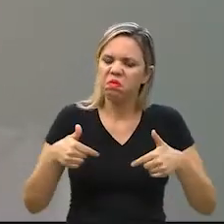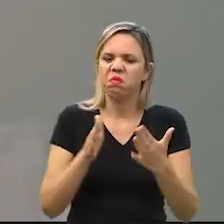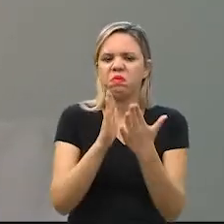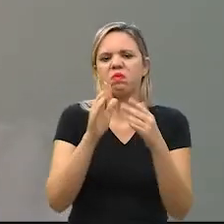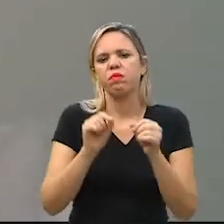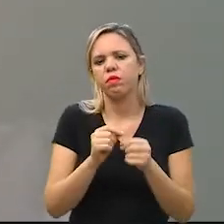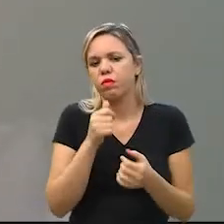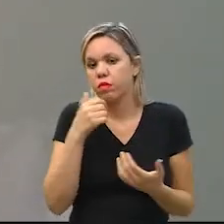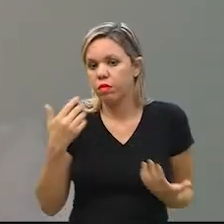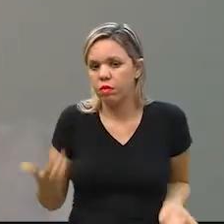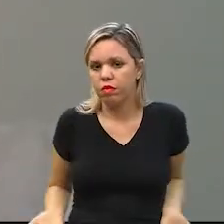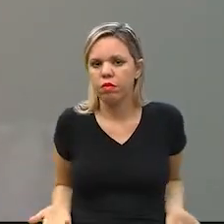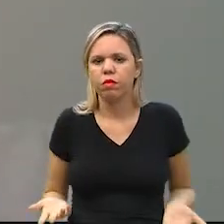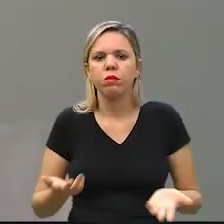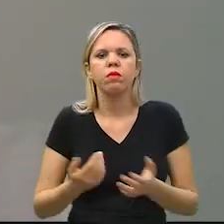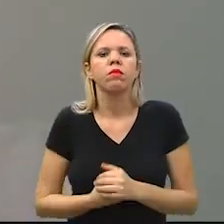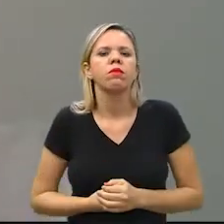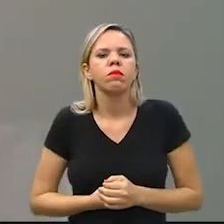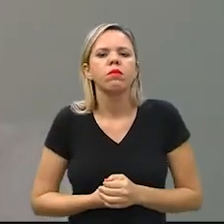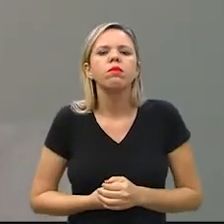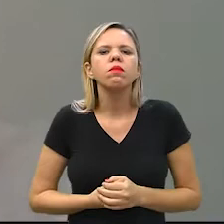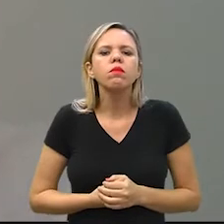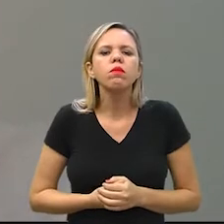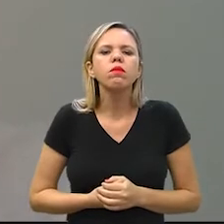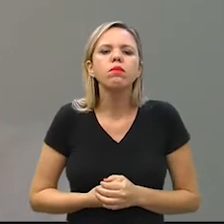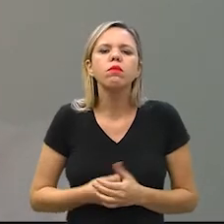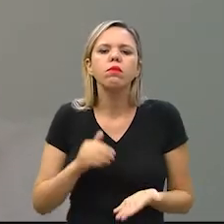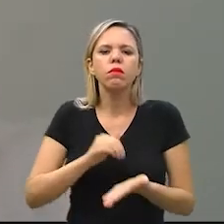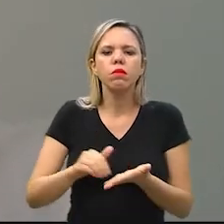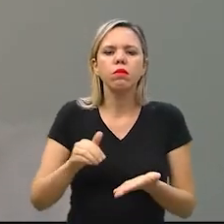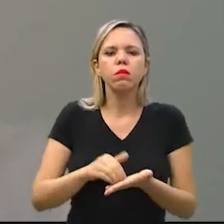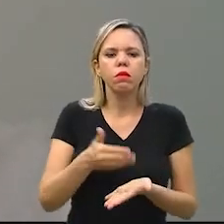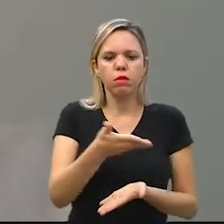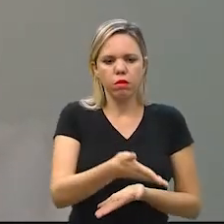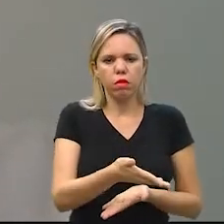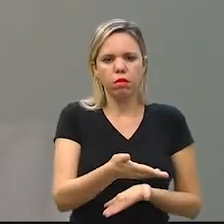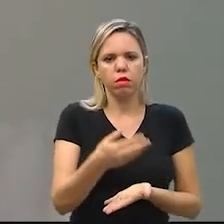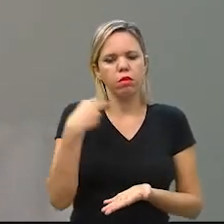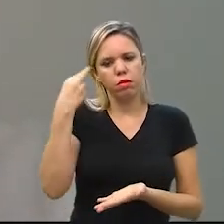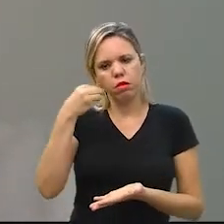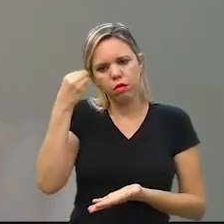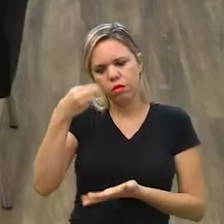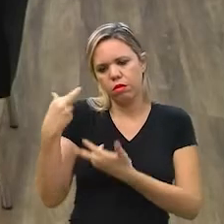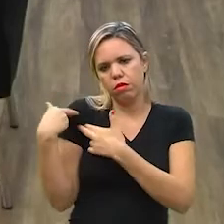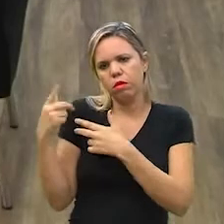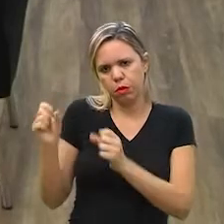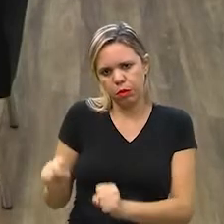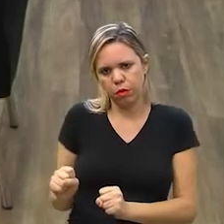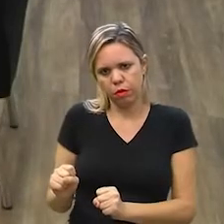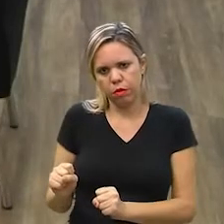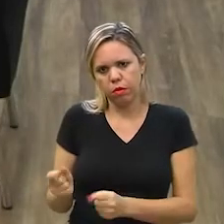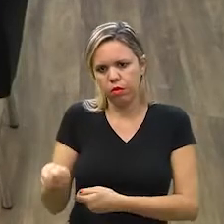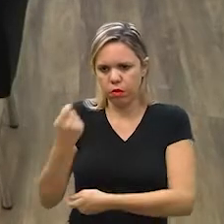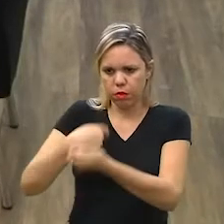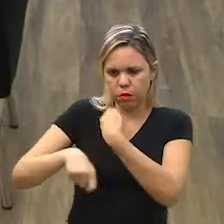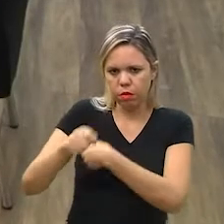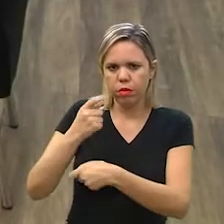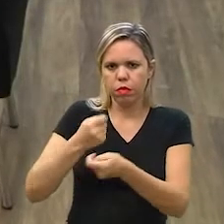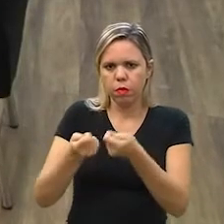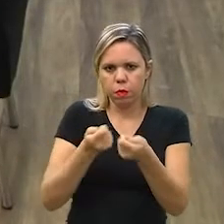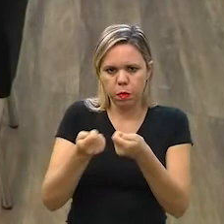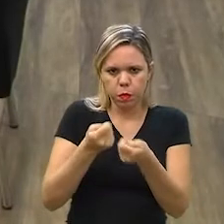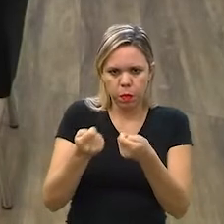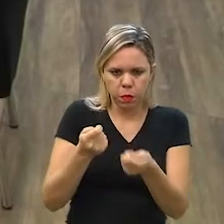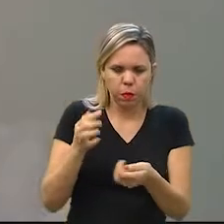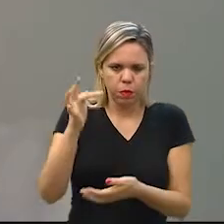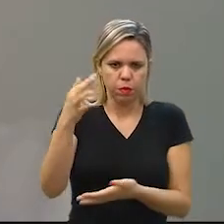vai enfrentar, passado qualquer, o secretário do porte, que é o nosso secretário, ele pode ser um dia ministro da economia,